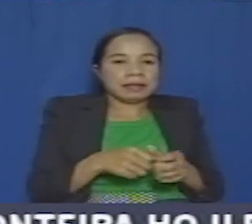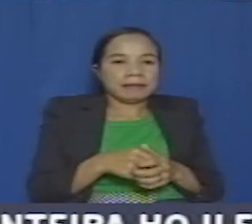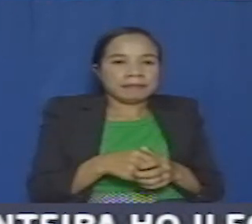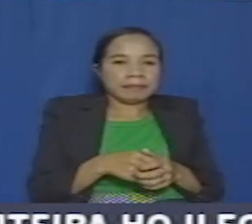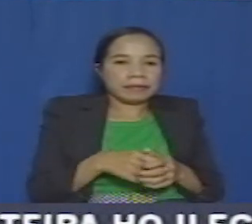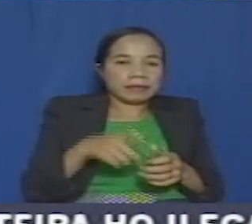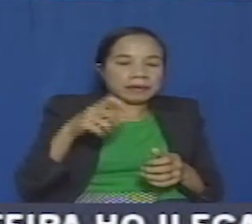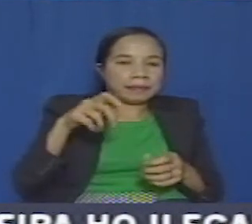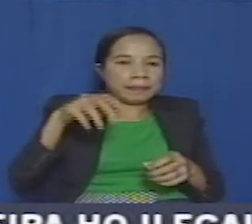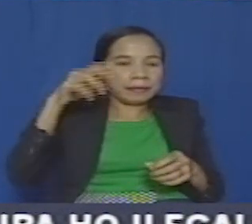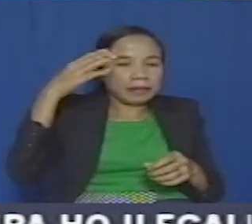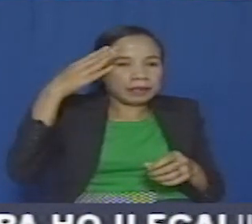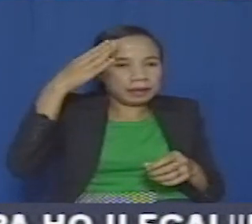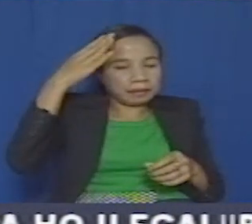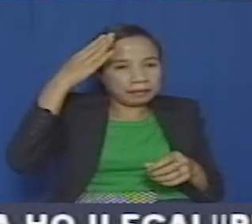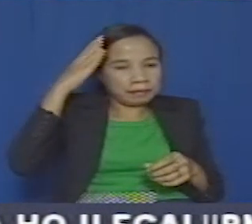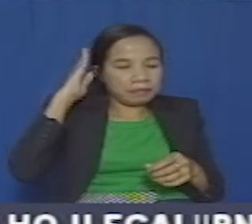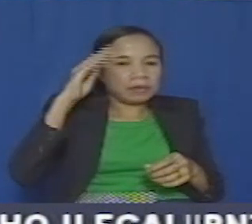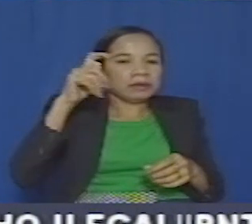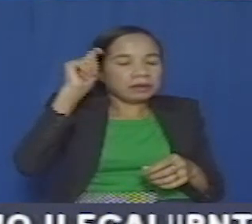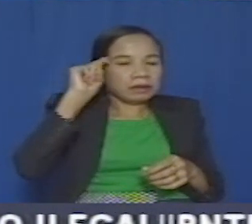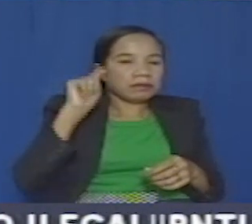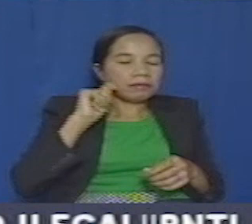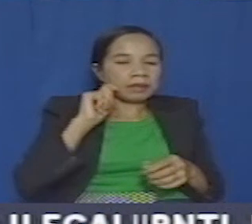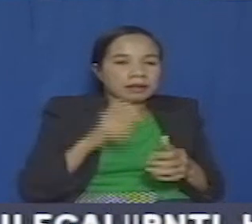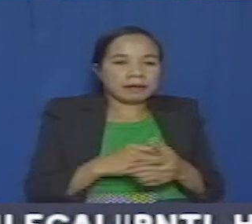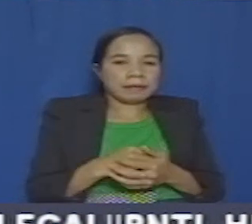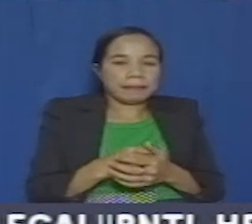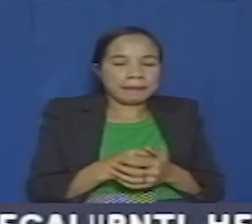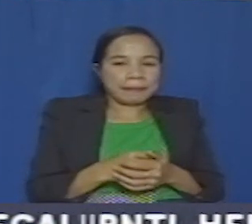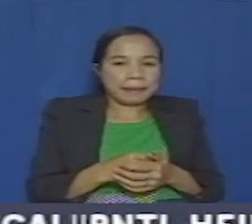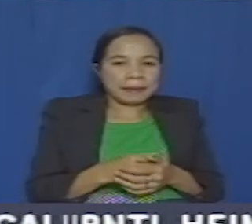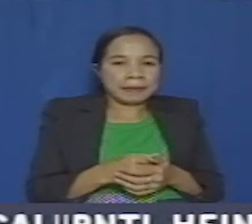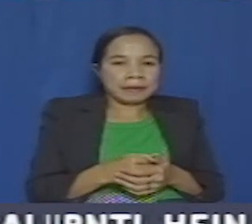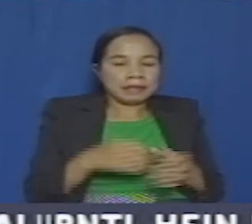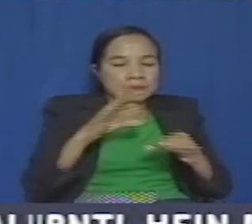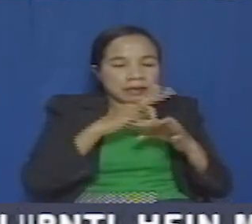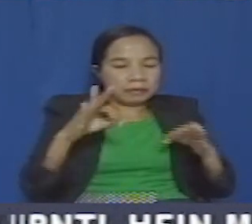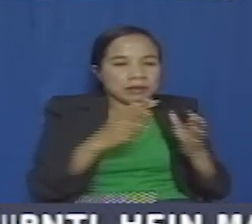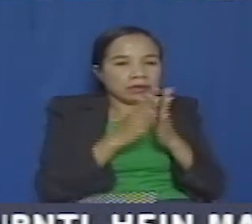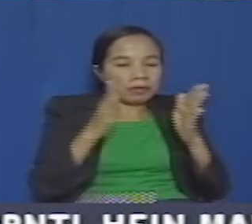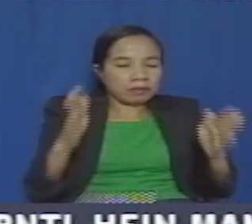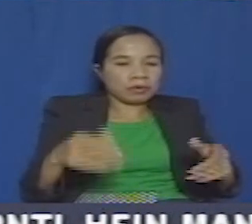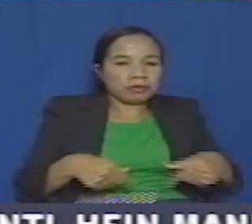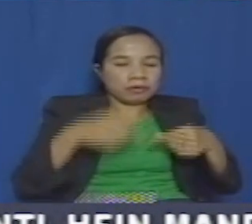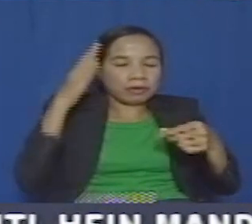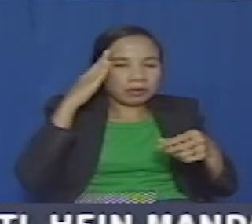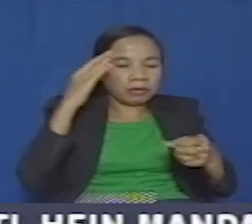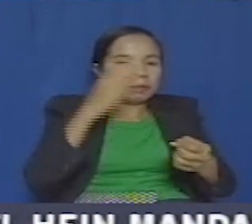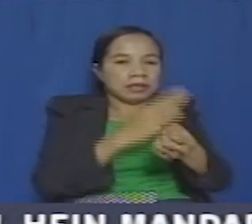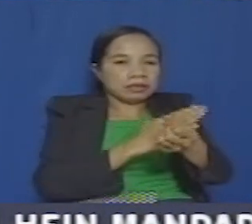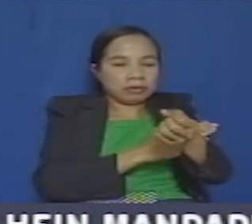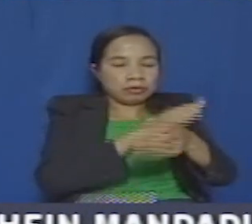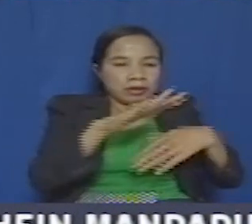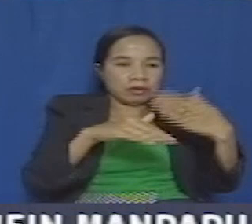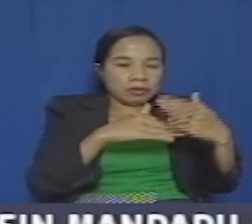Matarrua. E a garantia, a Nudar Condor, e a garantia, e a coragem, a espírito, uma casa foi coragem para a minha